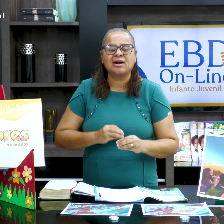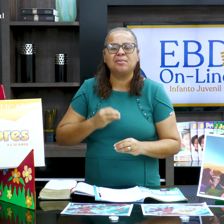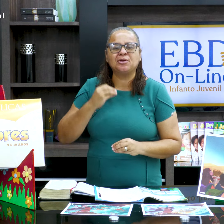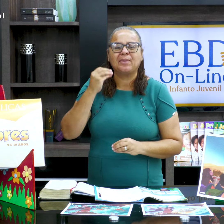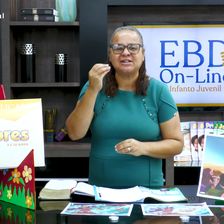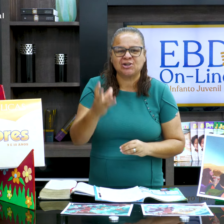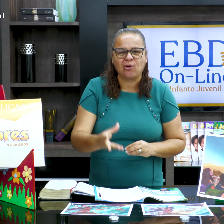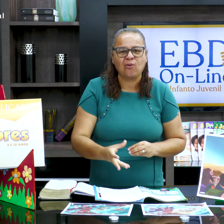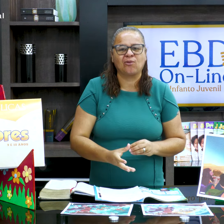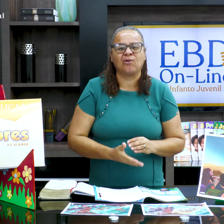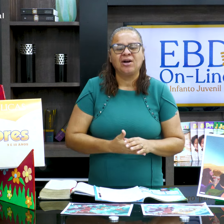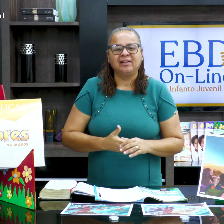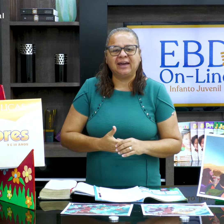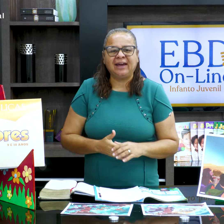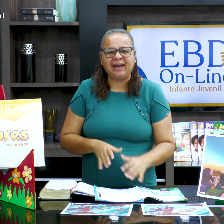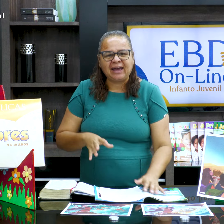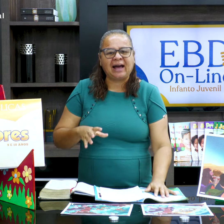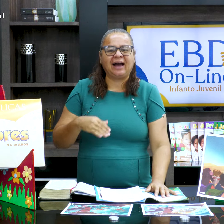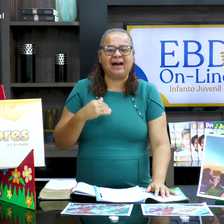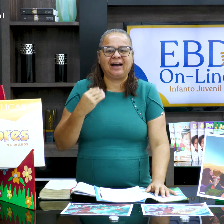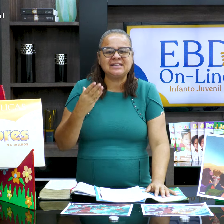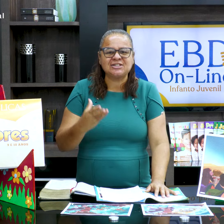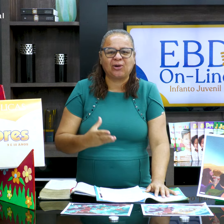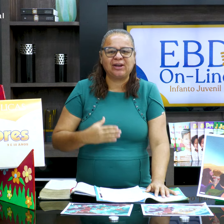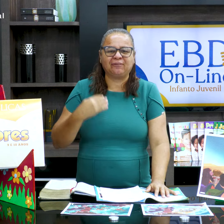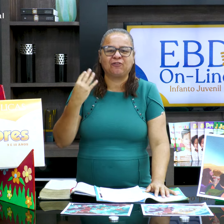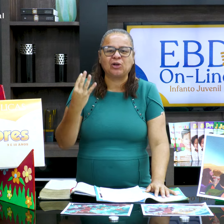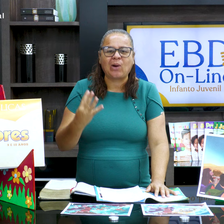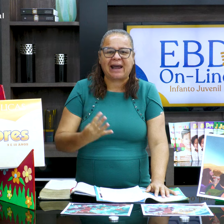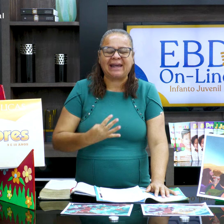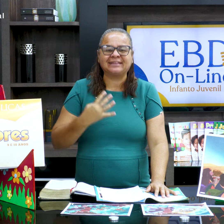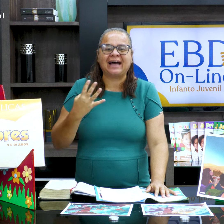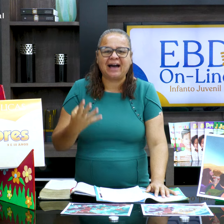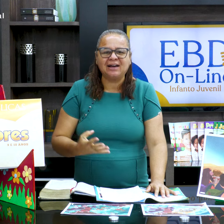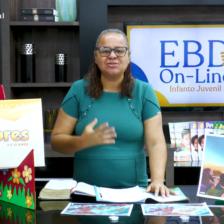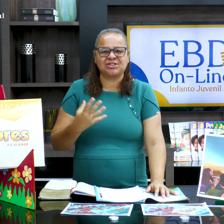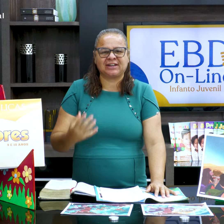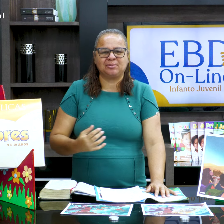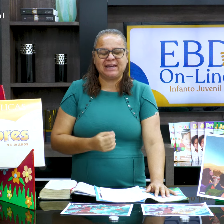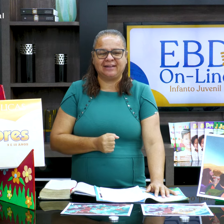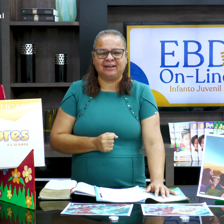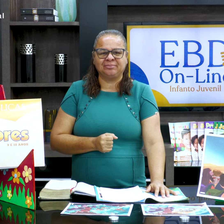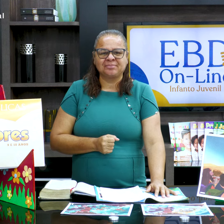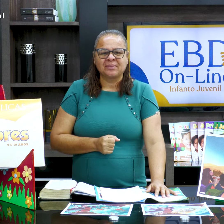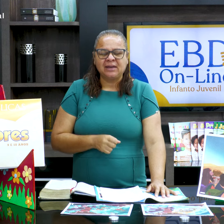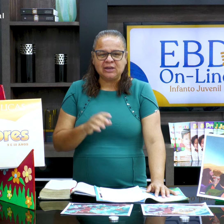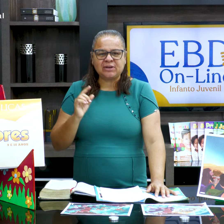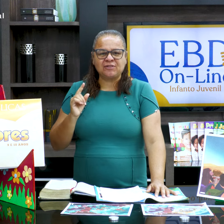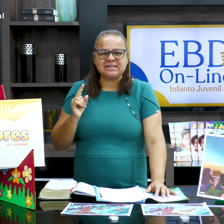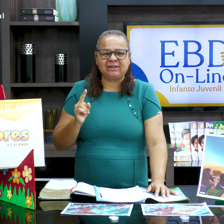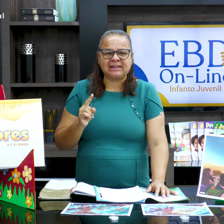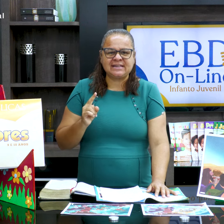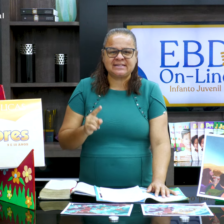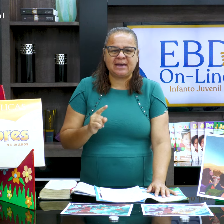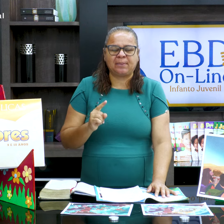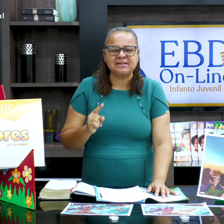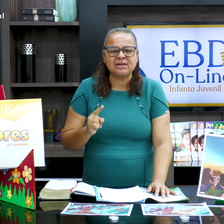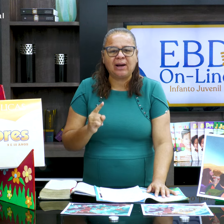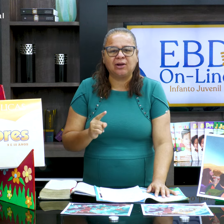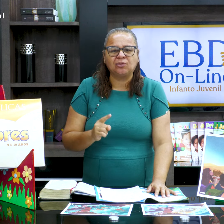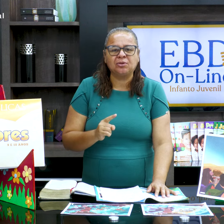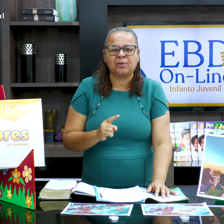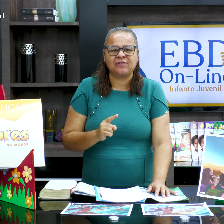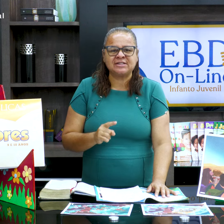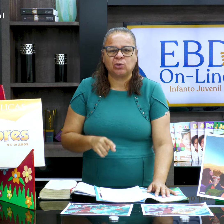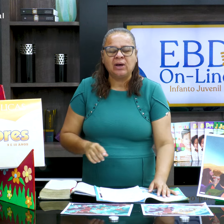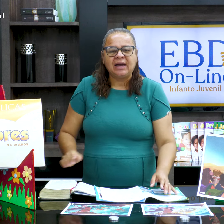Deus queria um caminho mais longo né a história foi 40 anos de caminhada e o que você vai trazer para